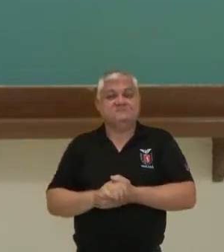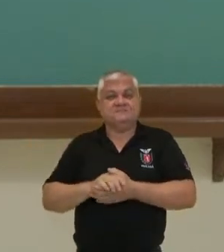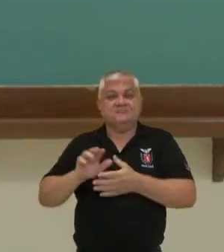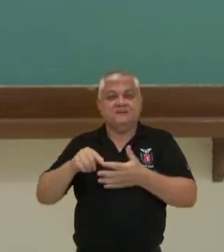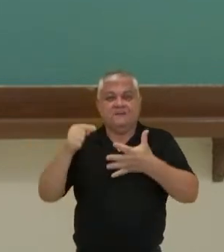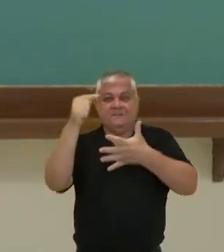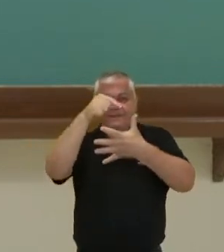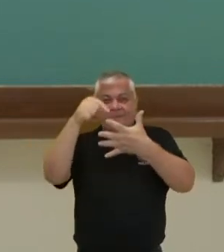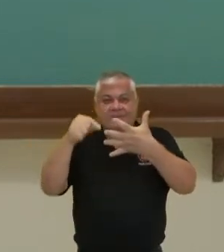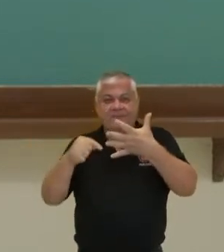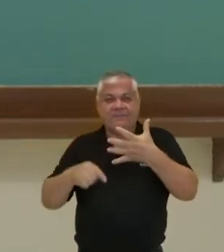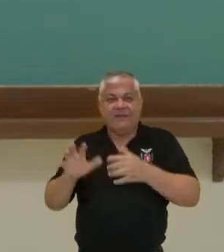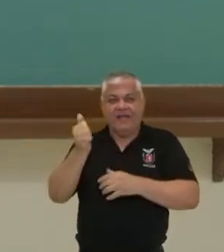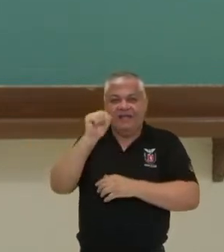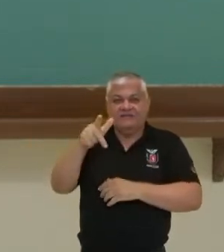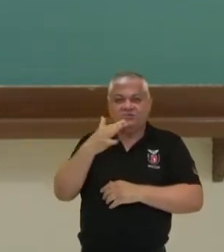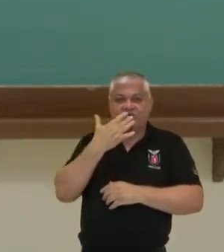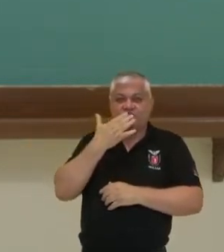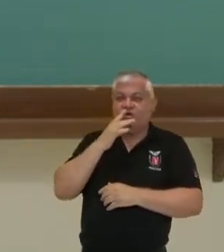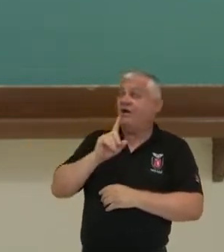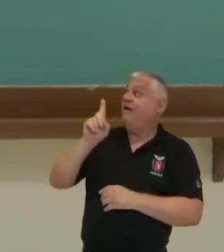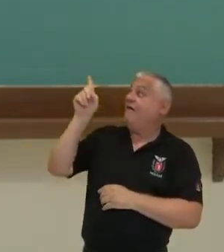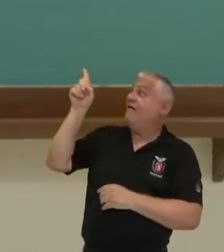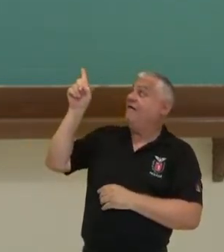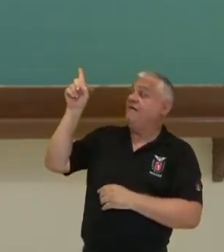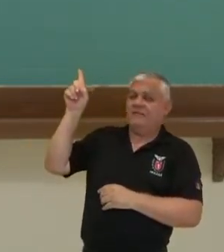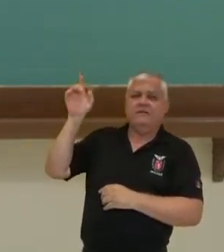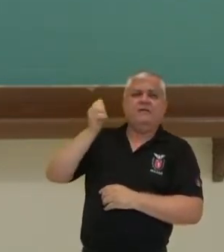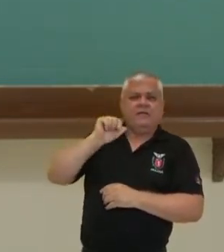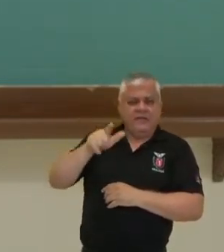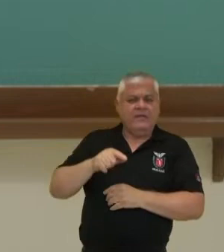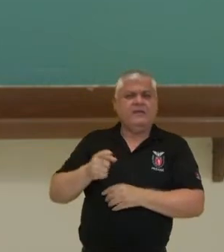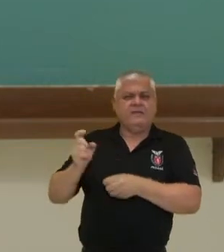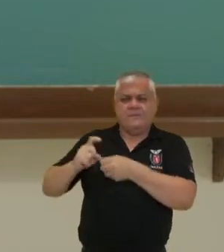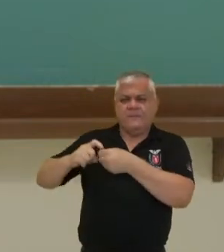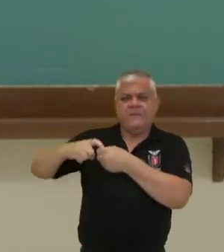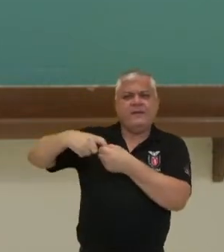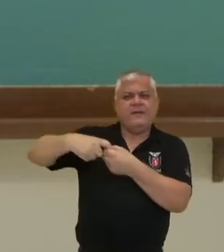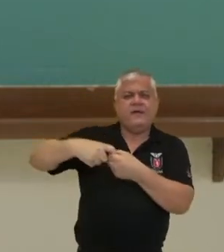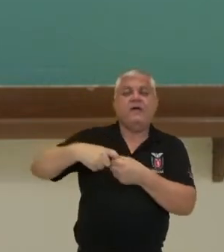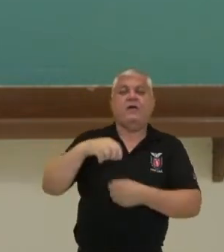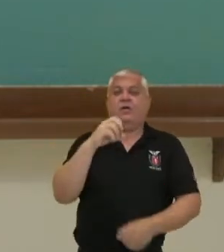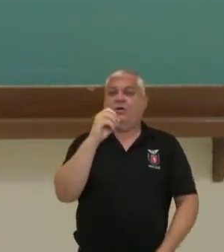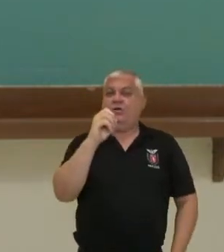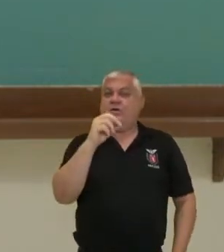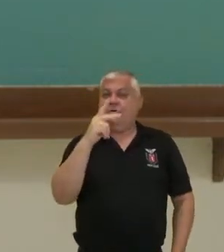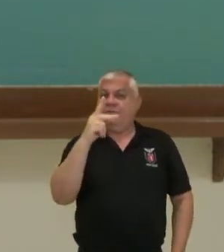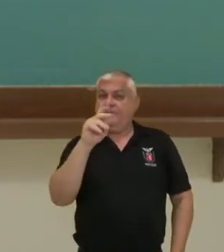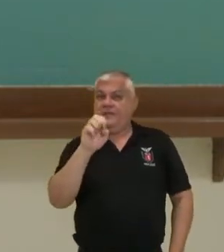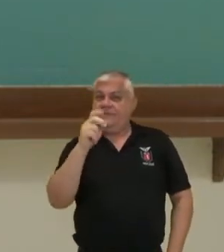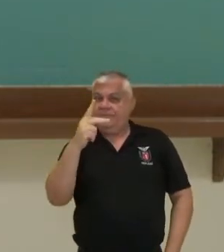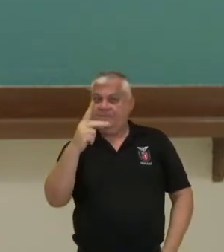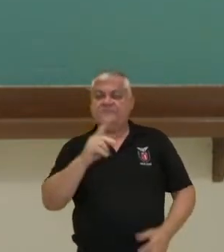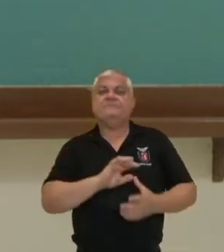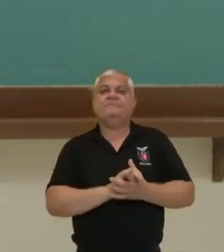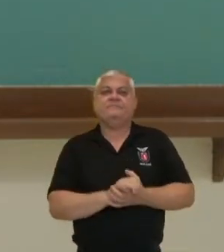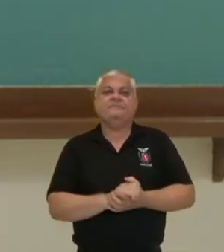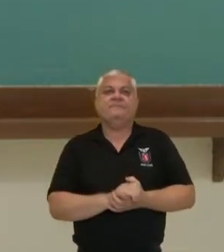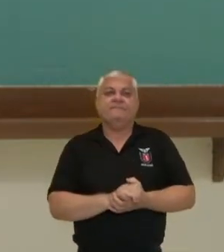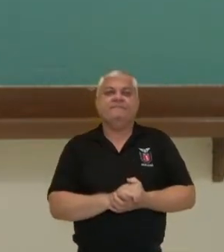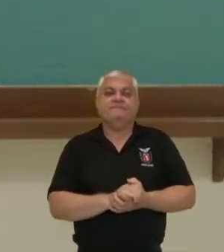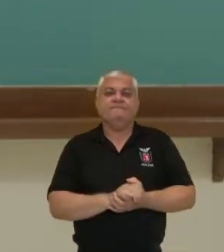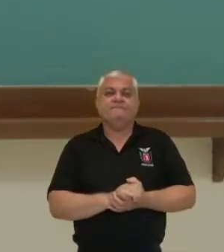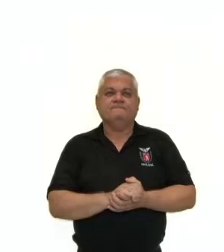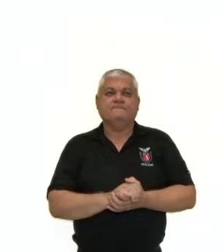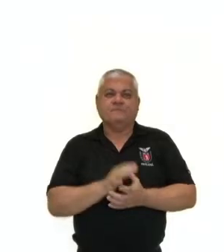países que estão pintados de azul são considerados os membros da opep por exemplo aqui